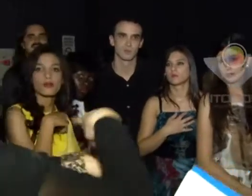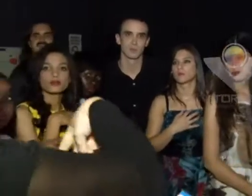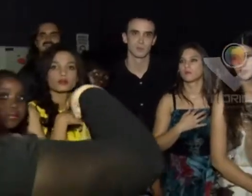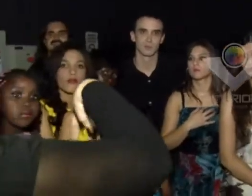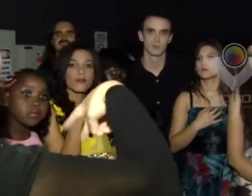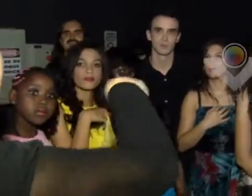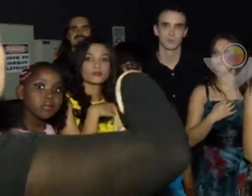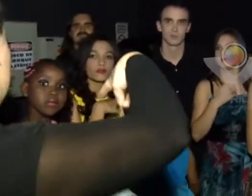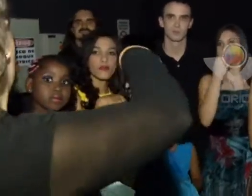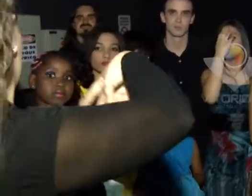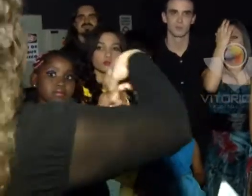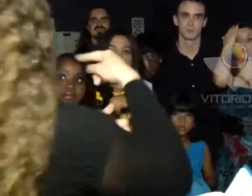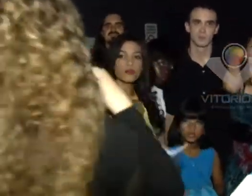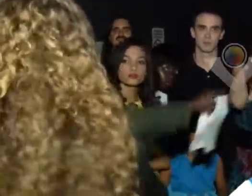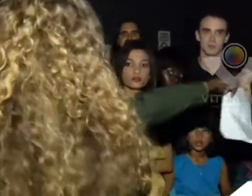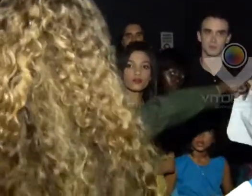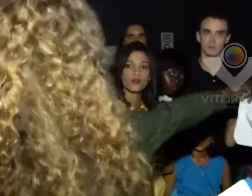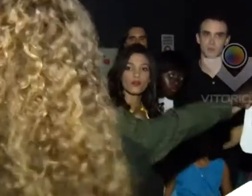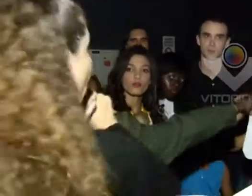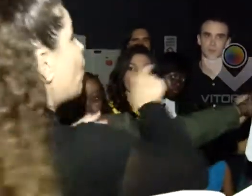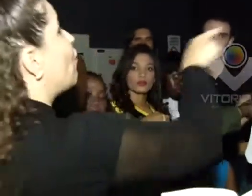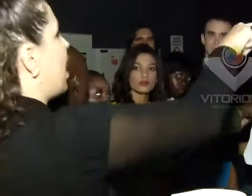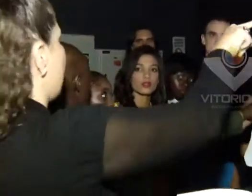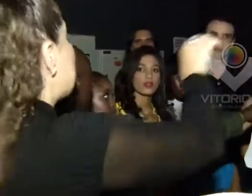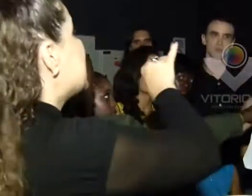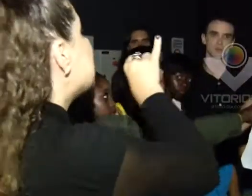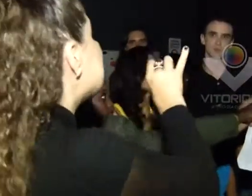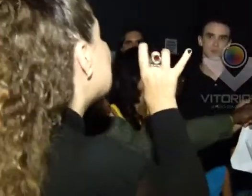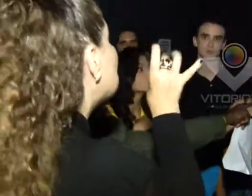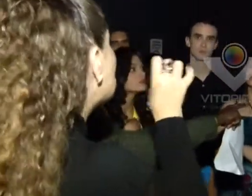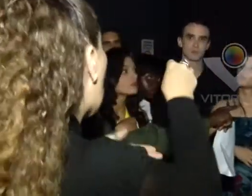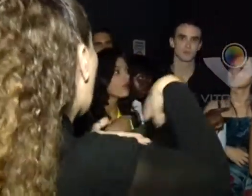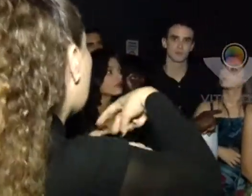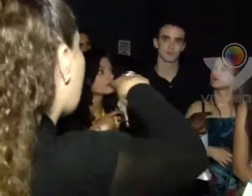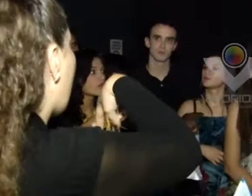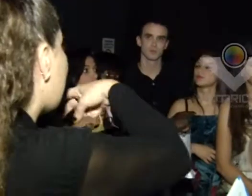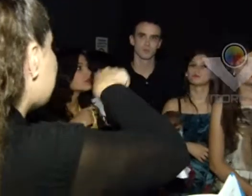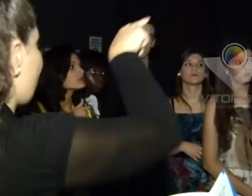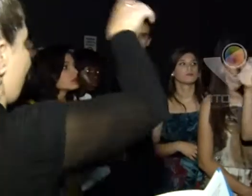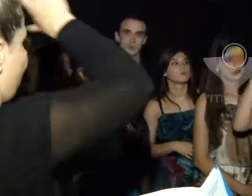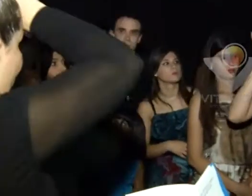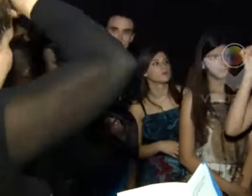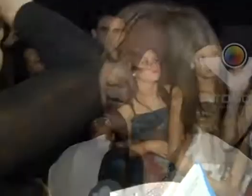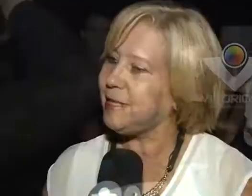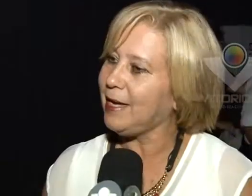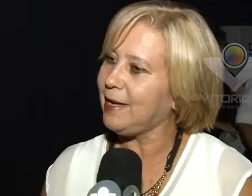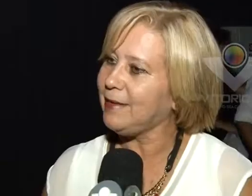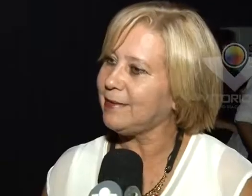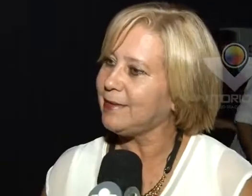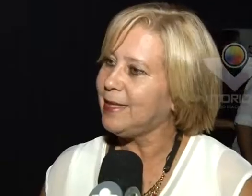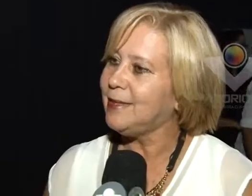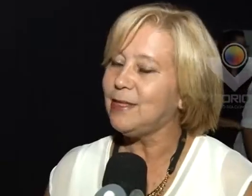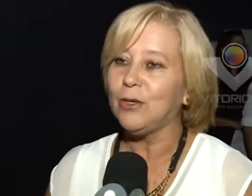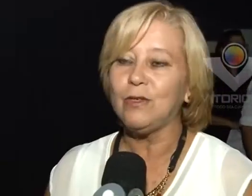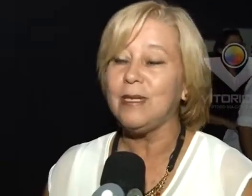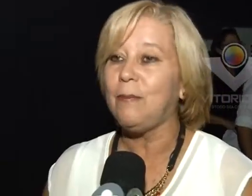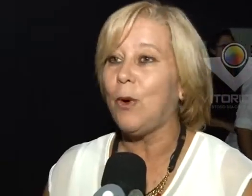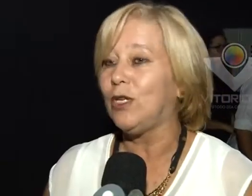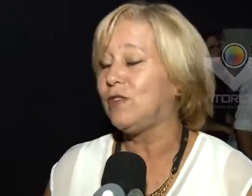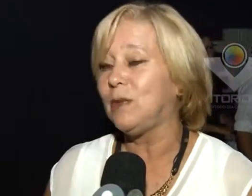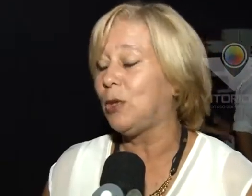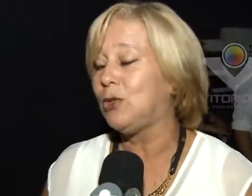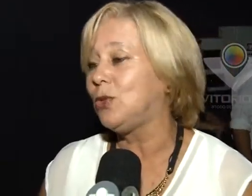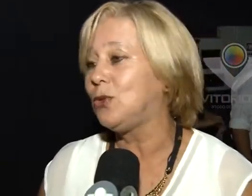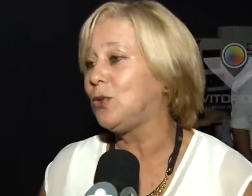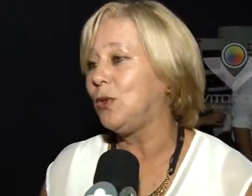empecilho para quem quer alçar voos mais e mais ousados? Não existe barreira para ninguém, entendeu? Que você